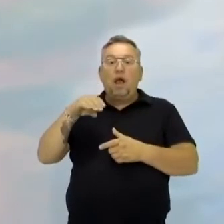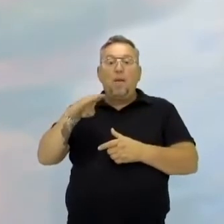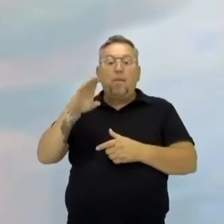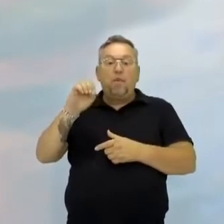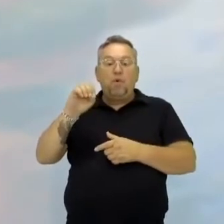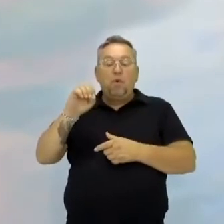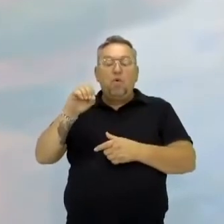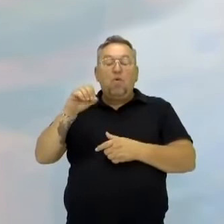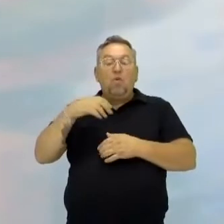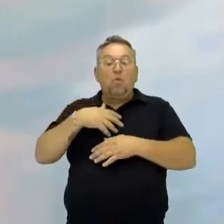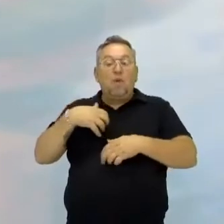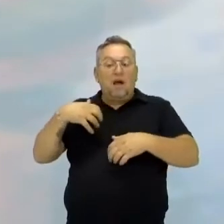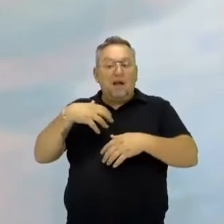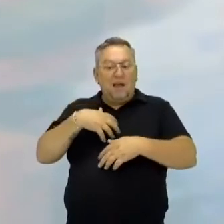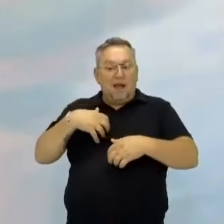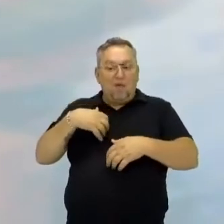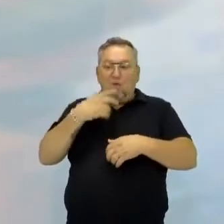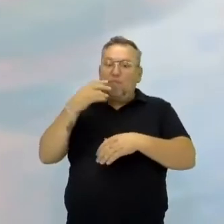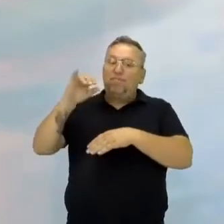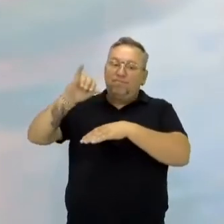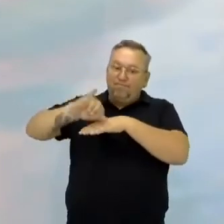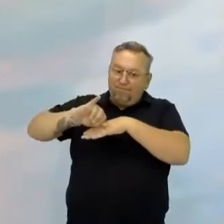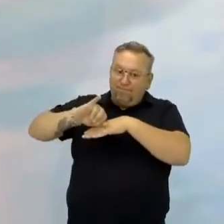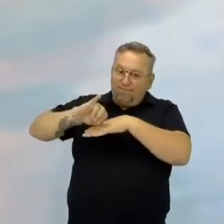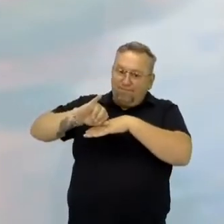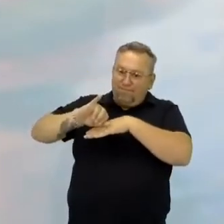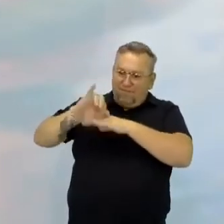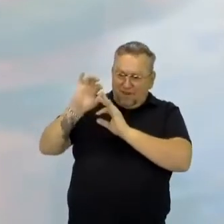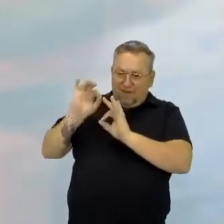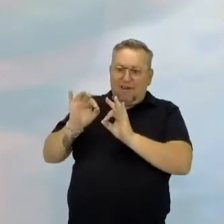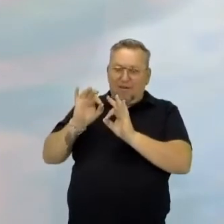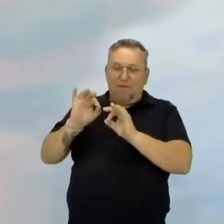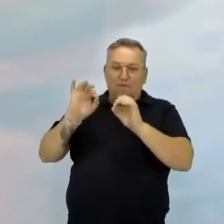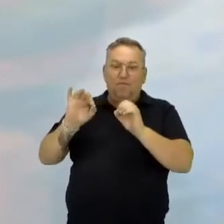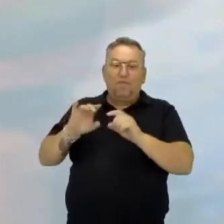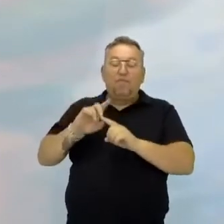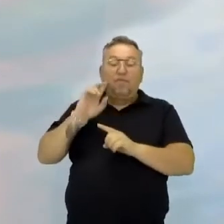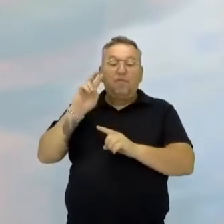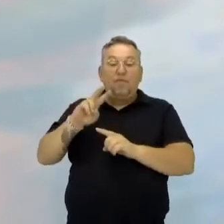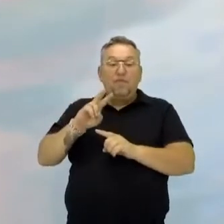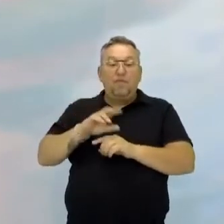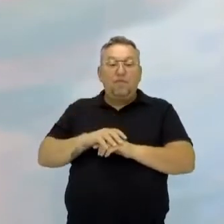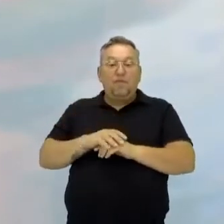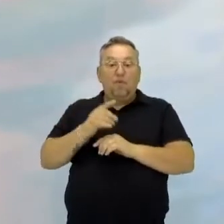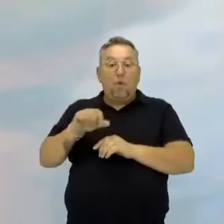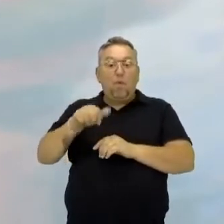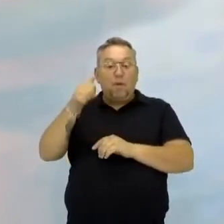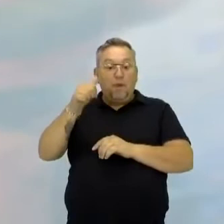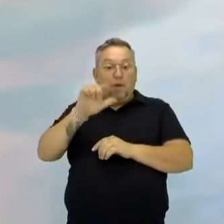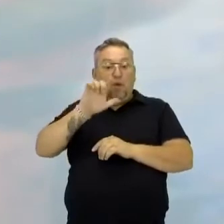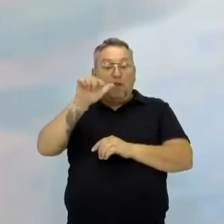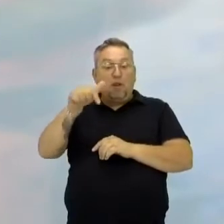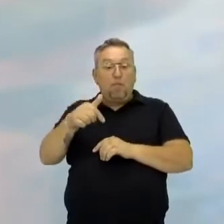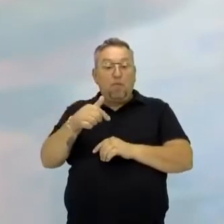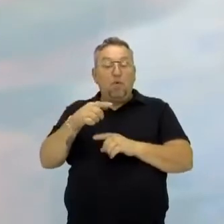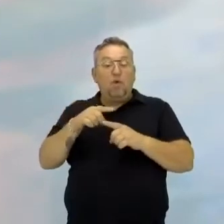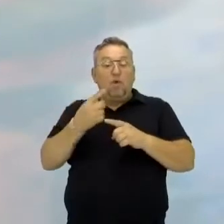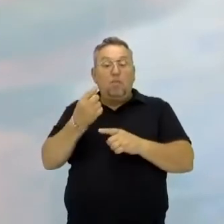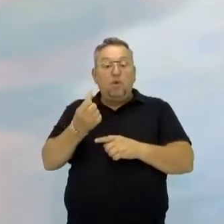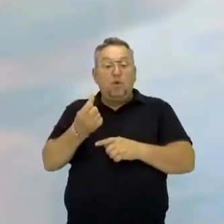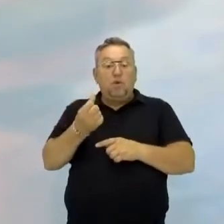fosse a sede daquele local, era a grande sede. Então, Ganga Zumba foi o primeiro líder. Aí,